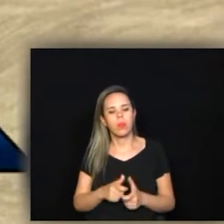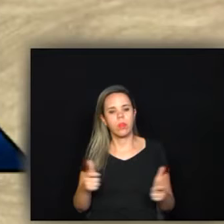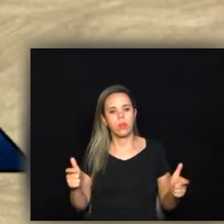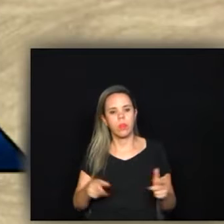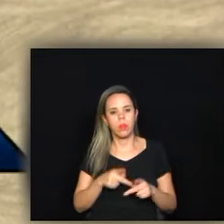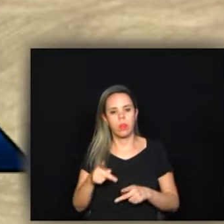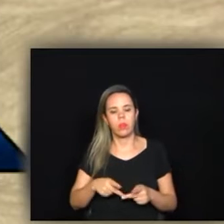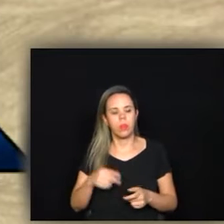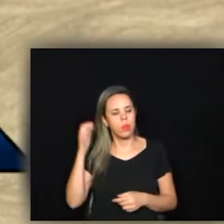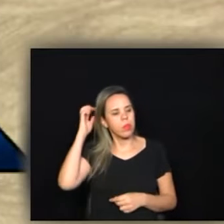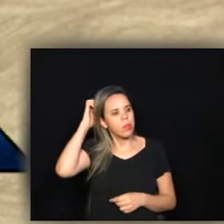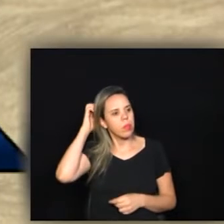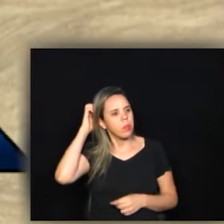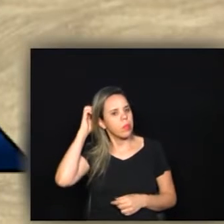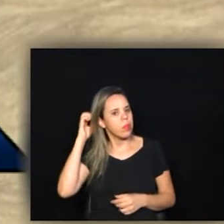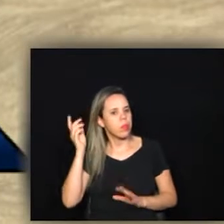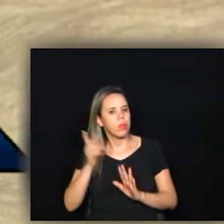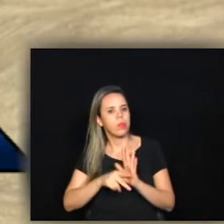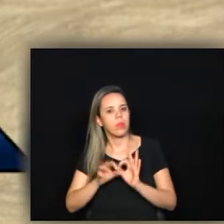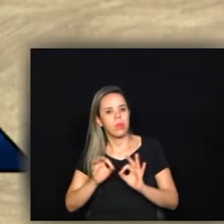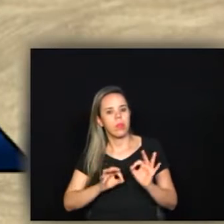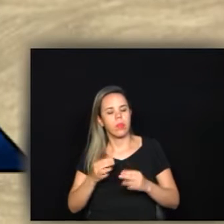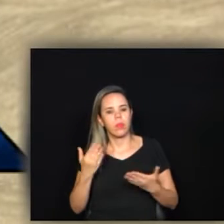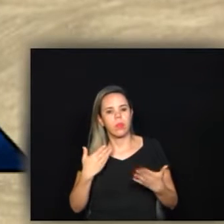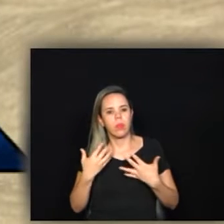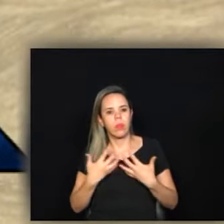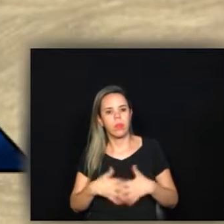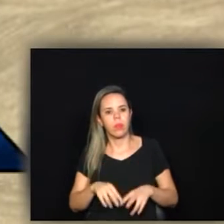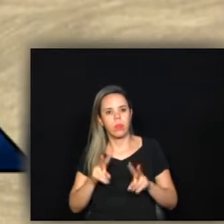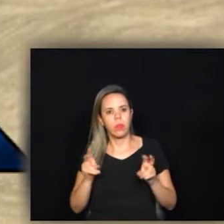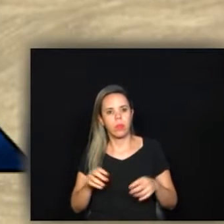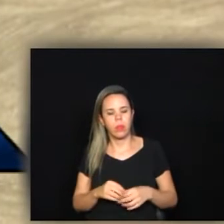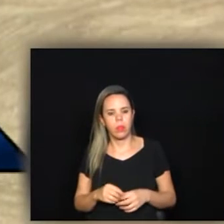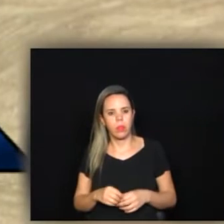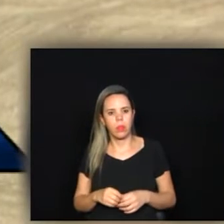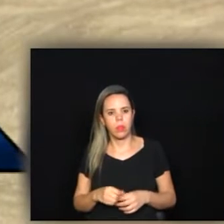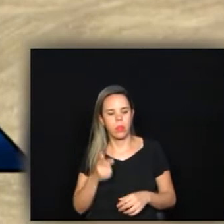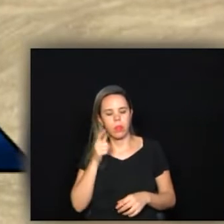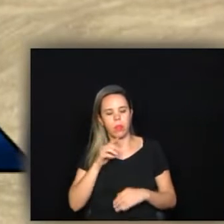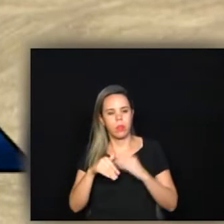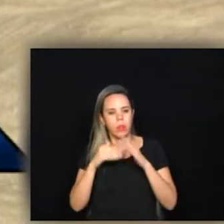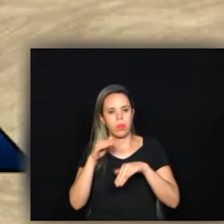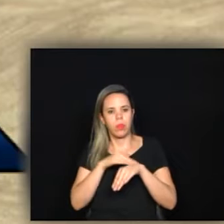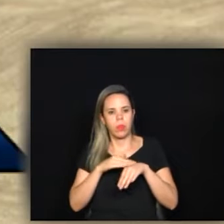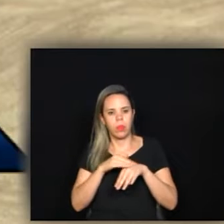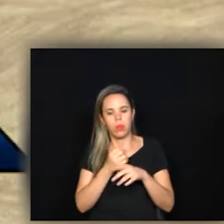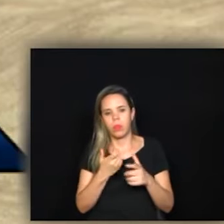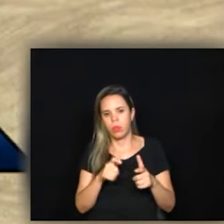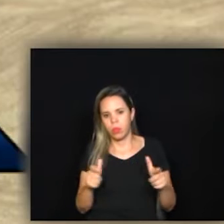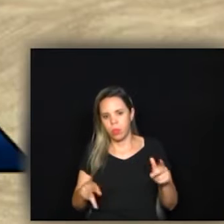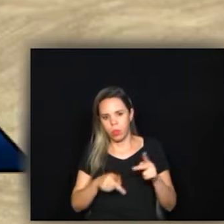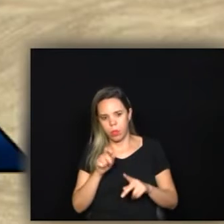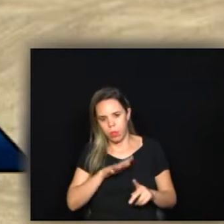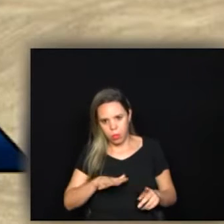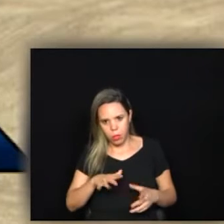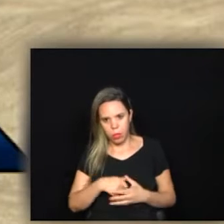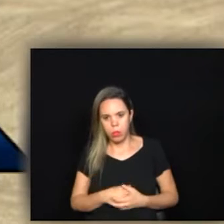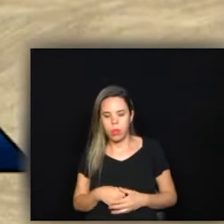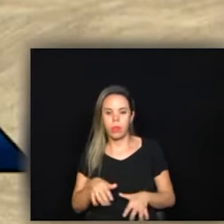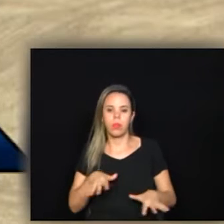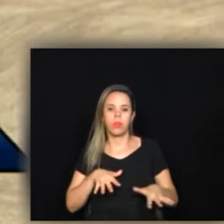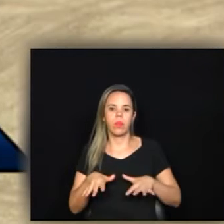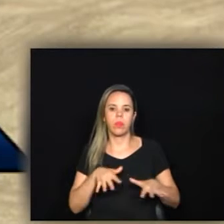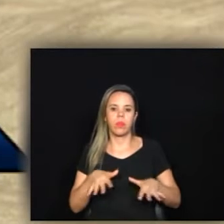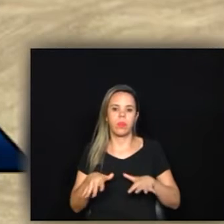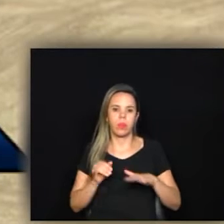maior de pessoas. Então o plano, né, esse debate do plano é justamente sobre isso, para a gente conseguir conversar com um número grande da sociedade civil, movimentos